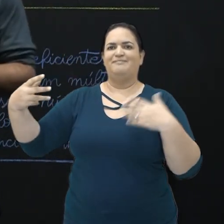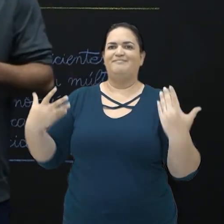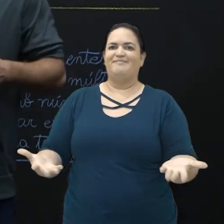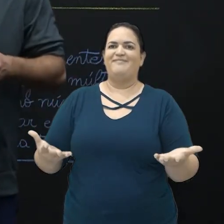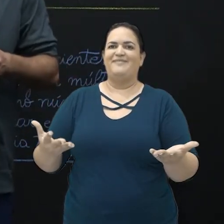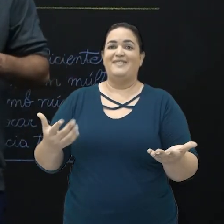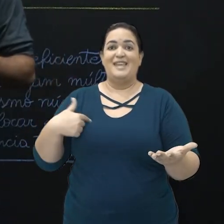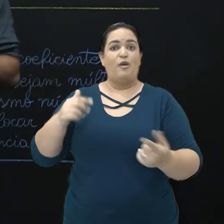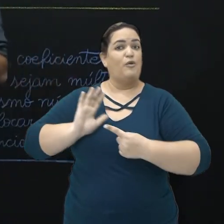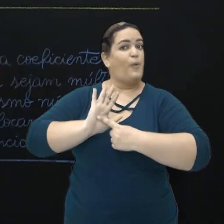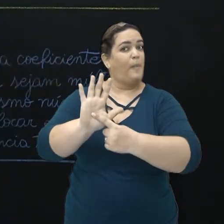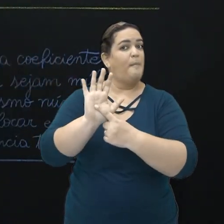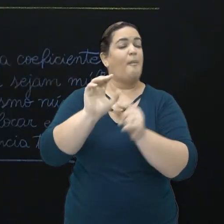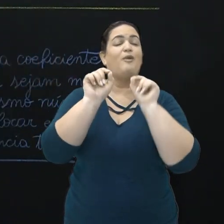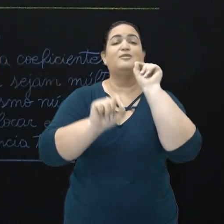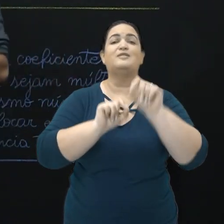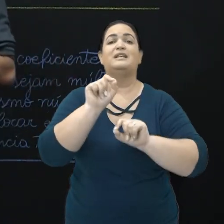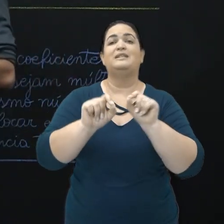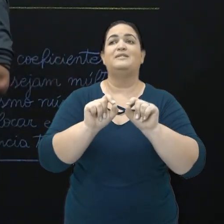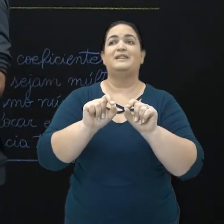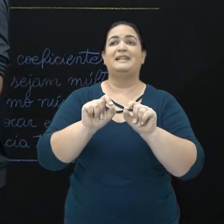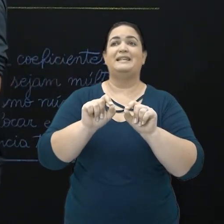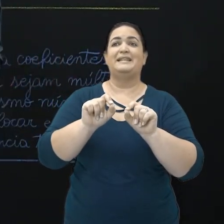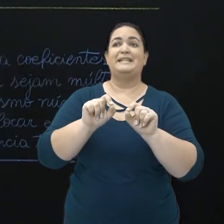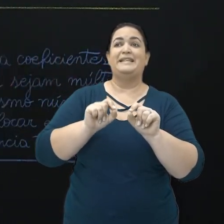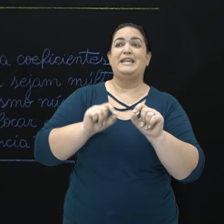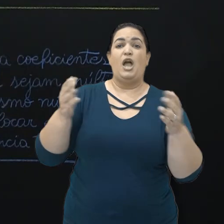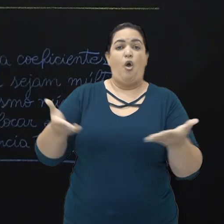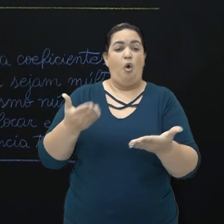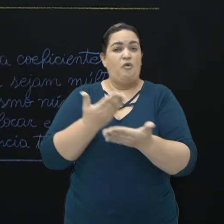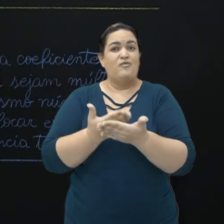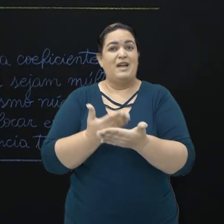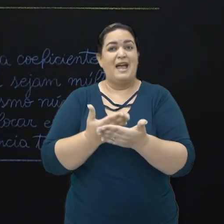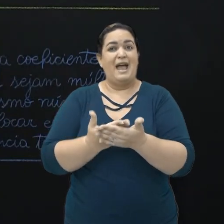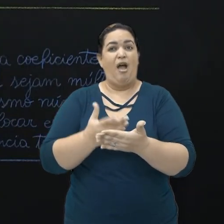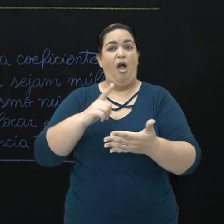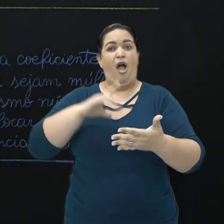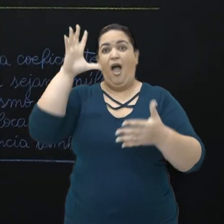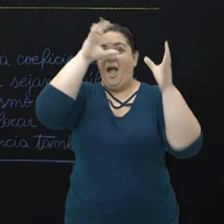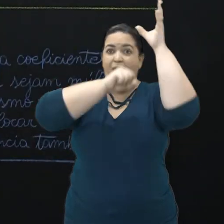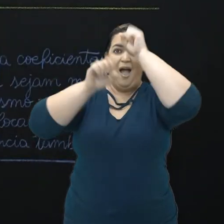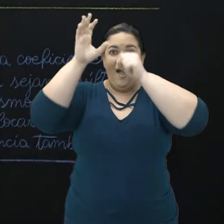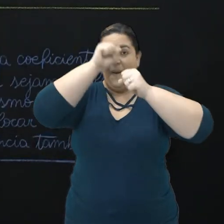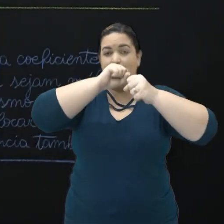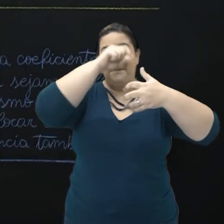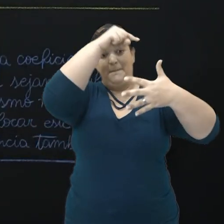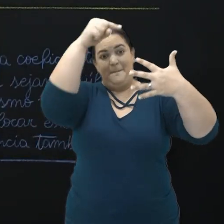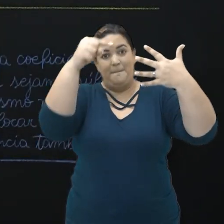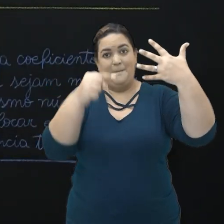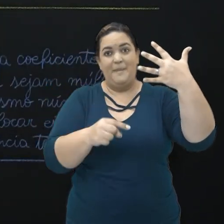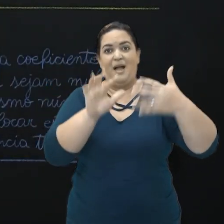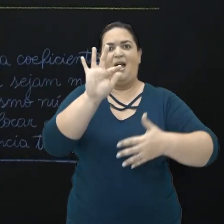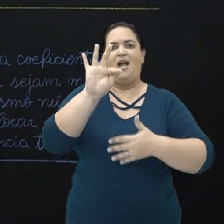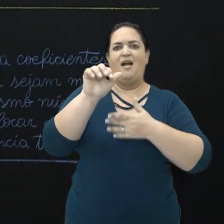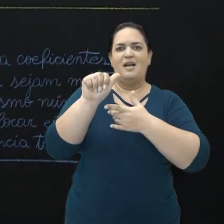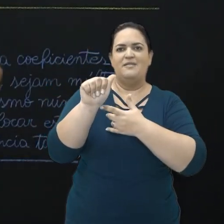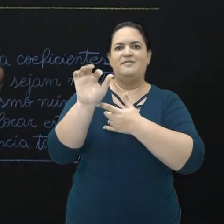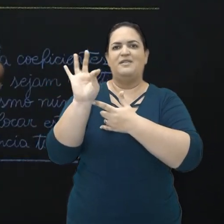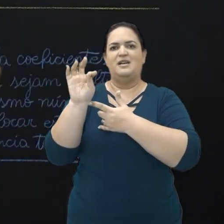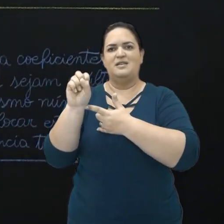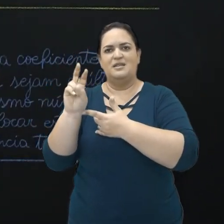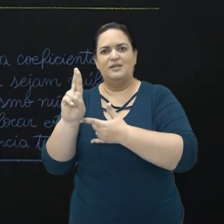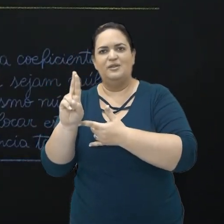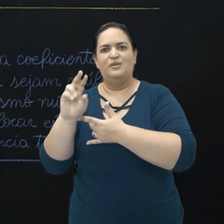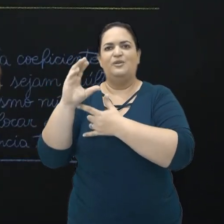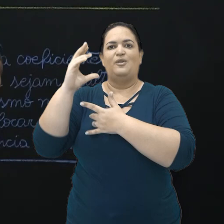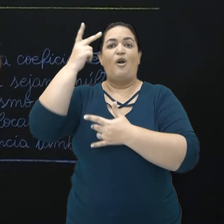então, pessoal, eu estou te mostrando que nessa nossa aula, nós trabalhamos o fator comum em evidência, que é um exemplo